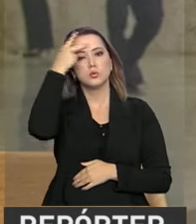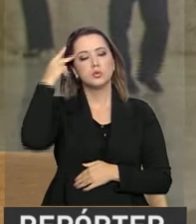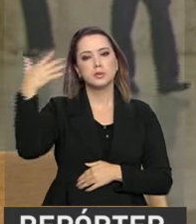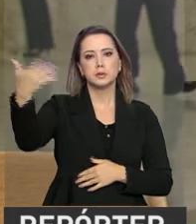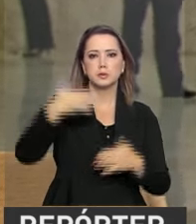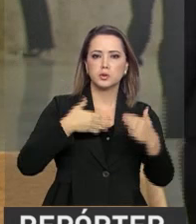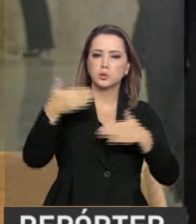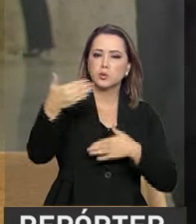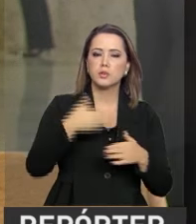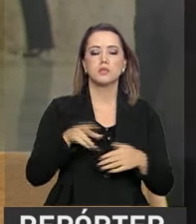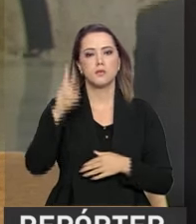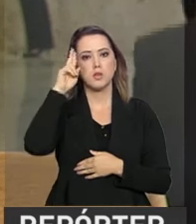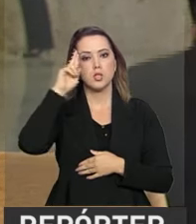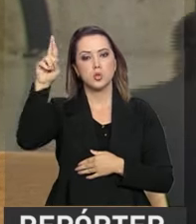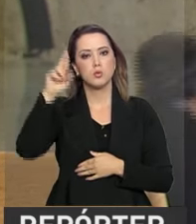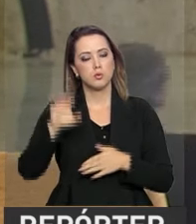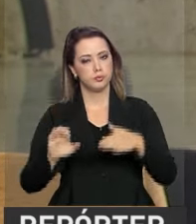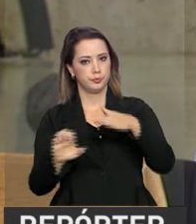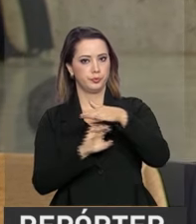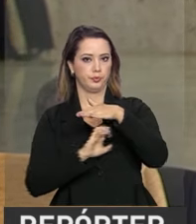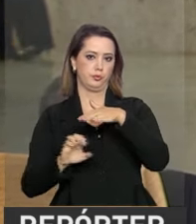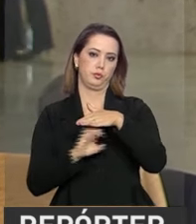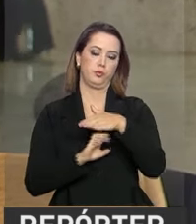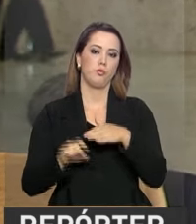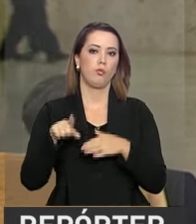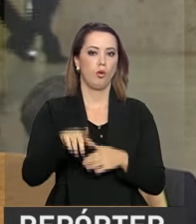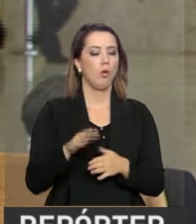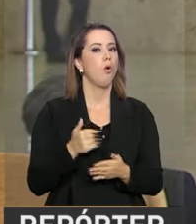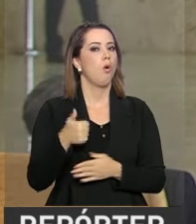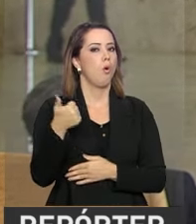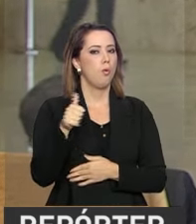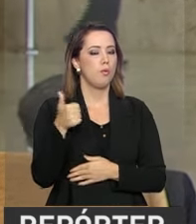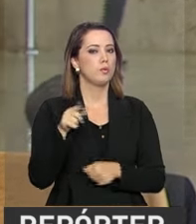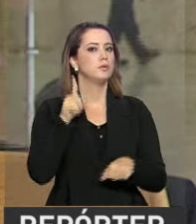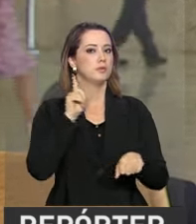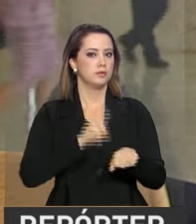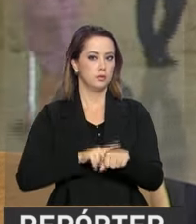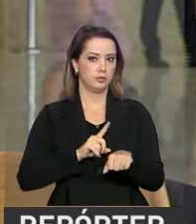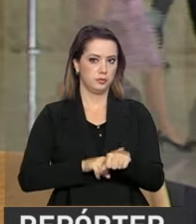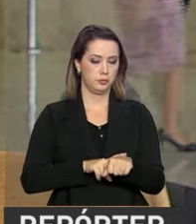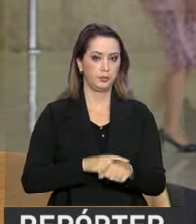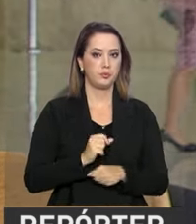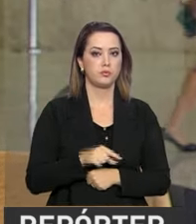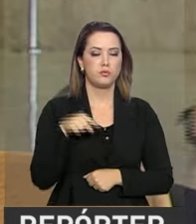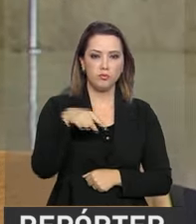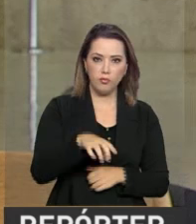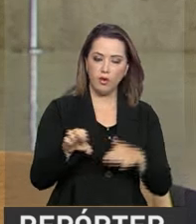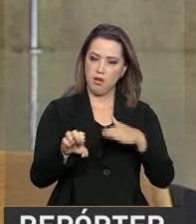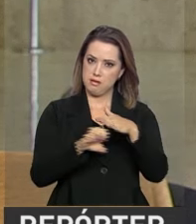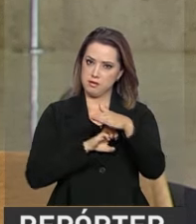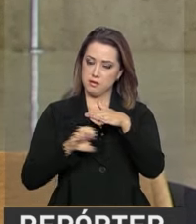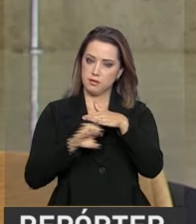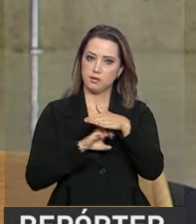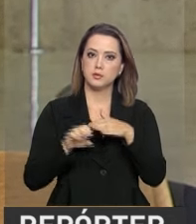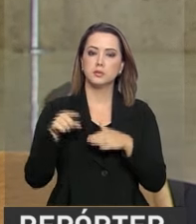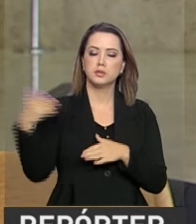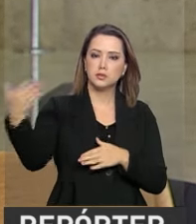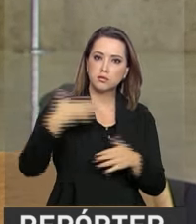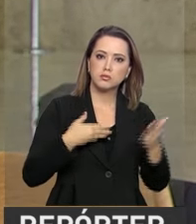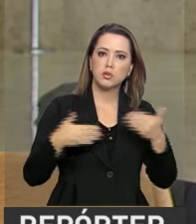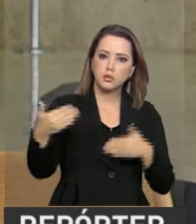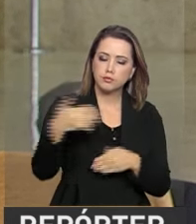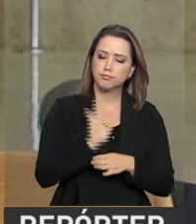desse encontro, que deve começar, está marcado para as 11 horas, portanto pode começar a qualquer momento. Esses empresários, eles vêm aí